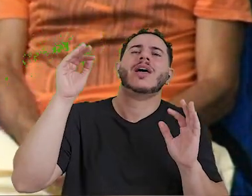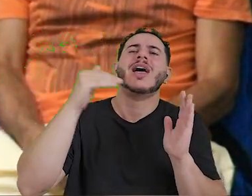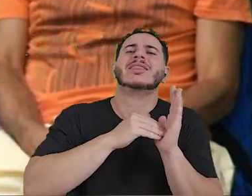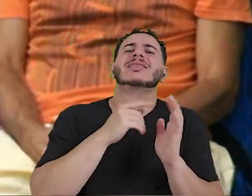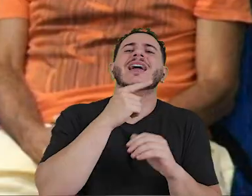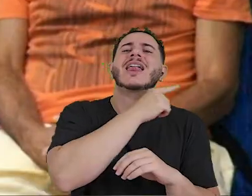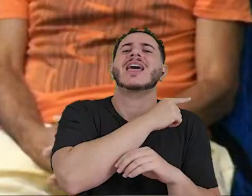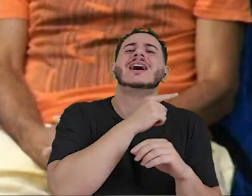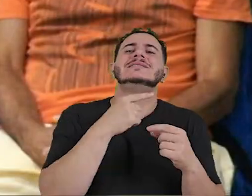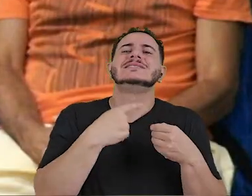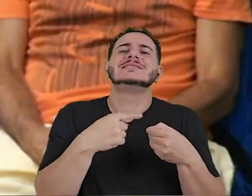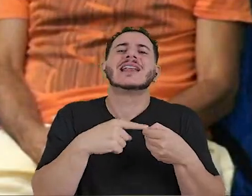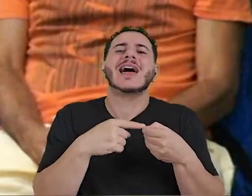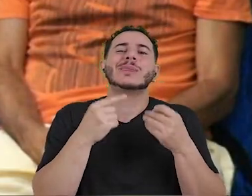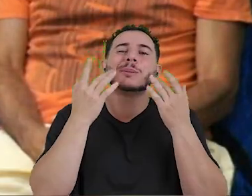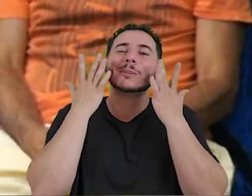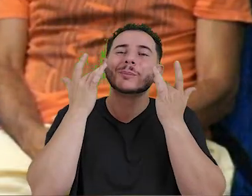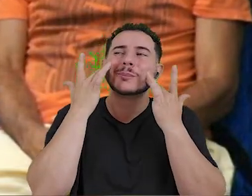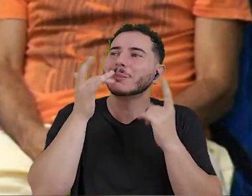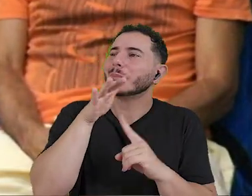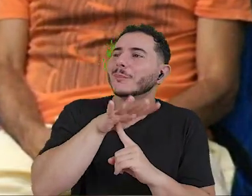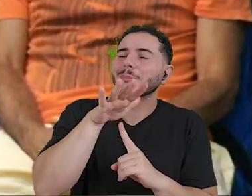Matão, né? Foi até Matão.